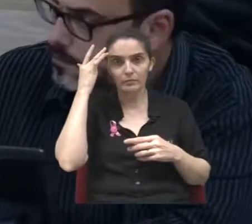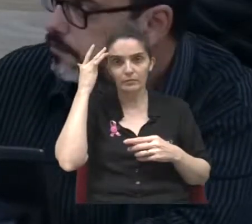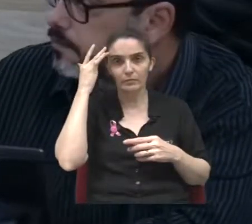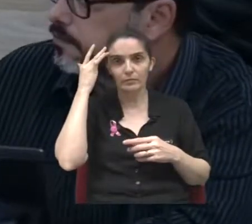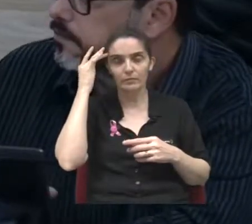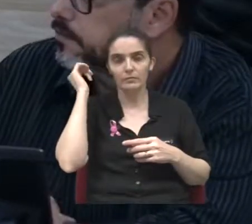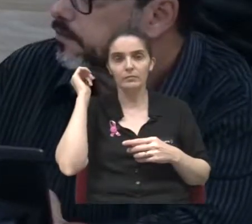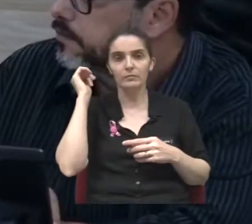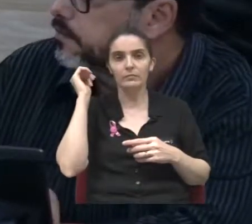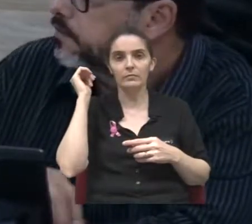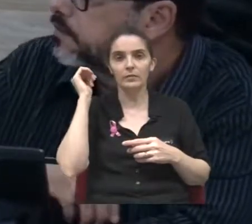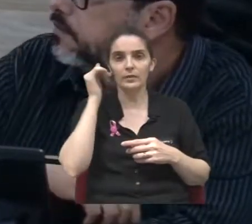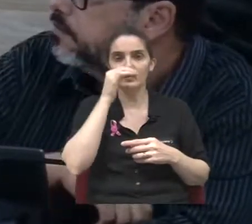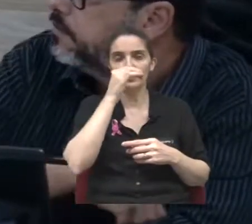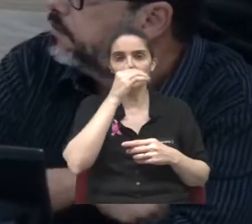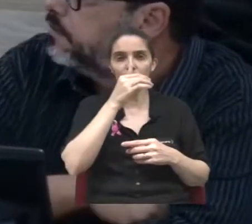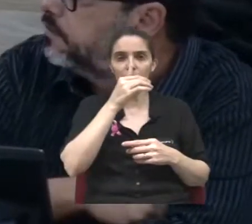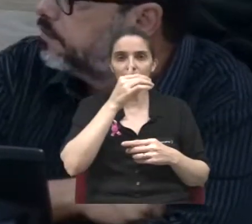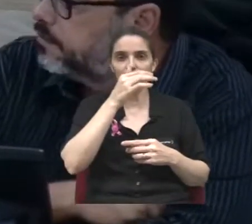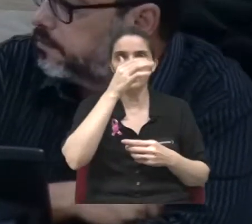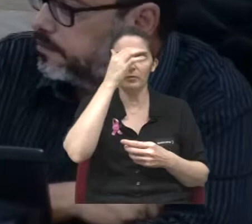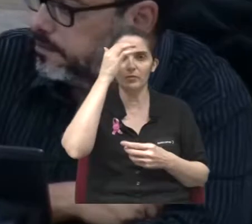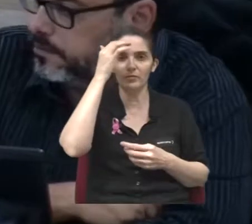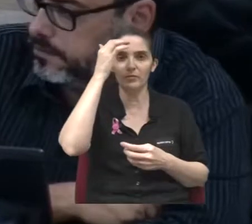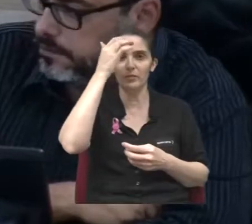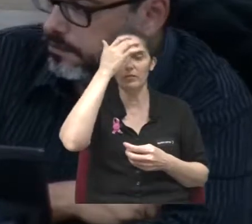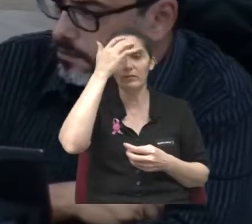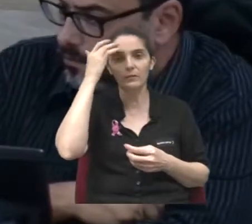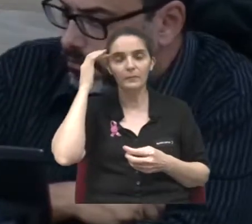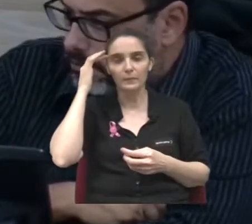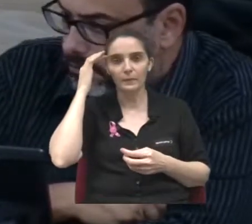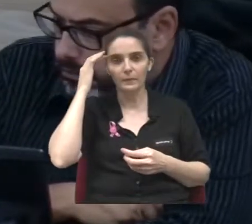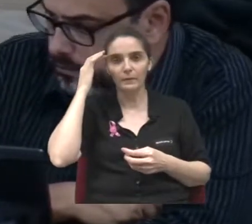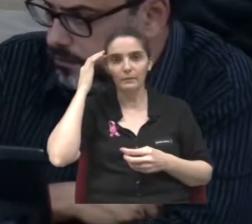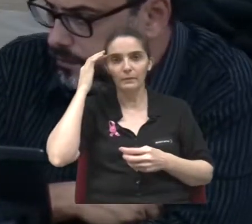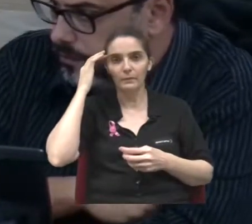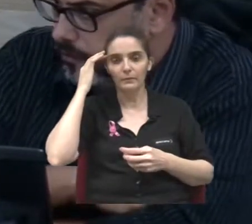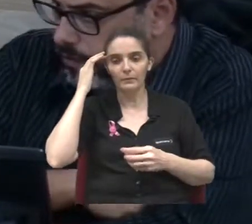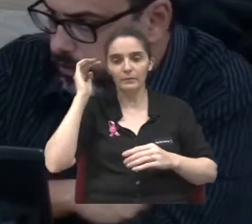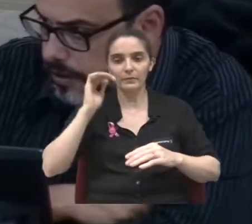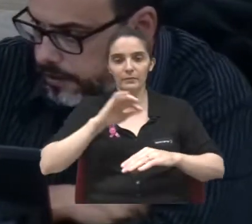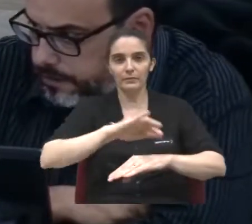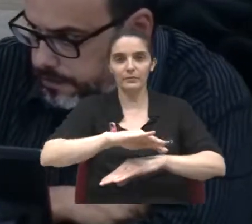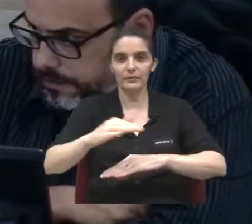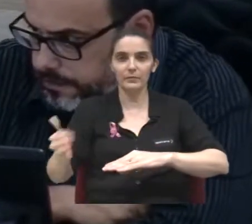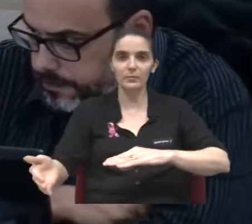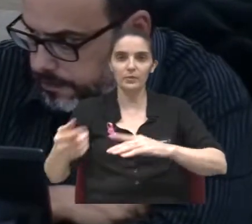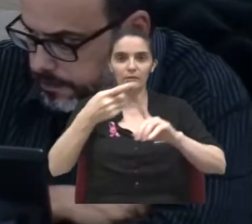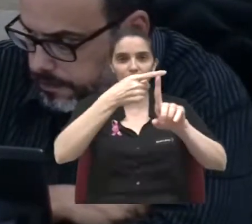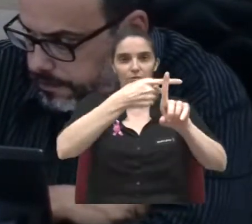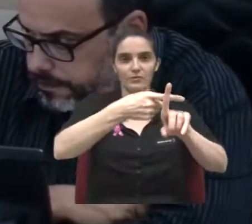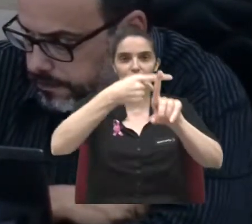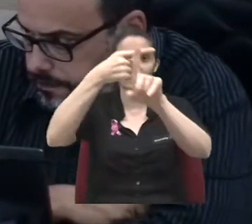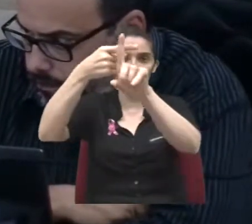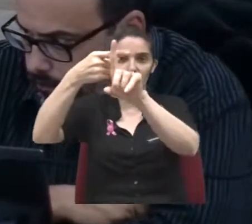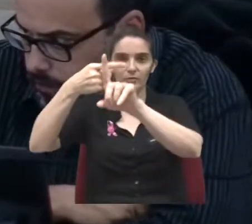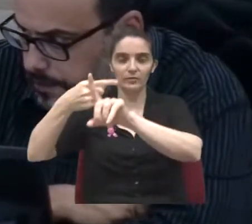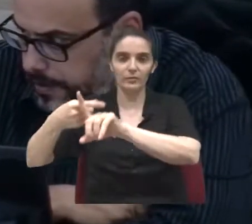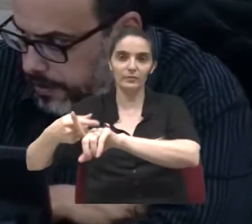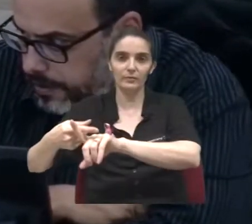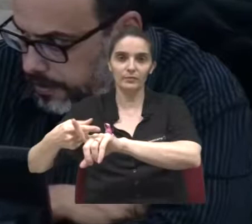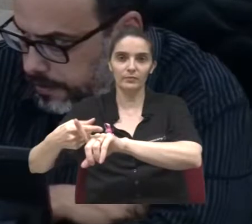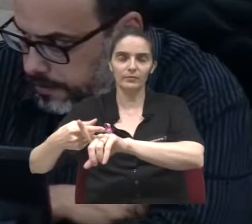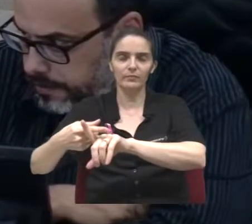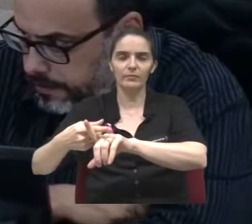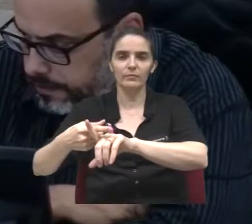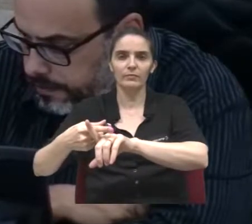sepultamento nos cemitérios, principalmente aqui, o cemitério da, não saudade, do